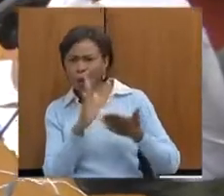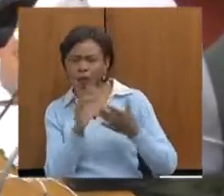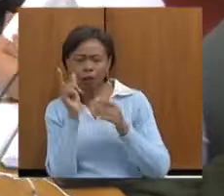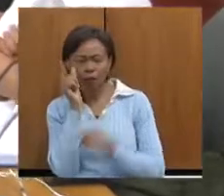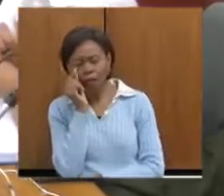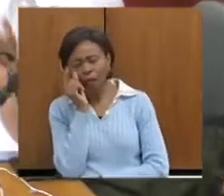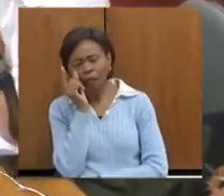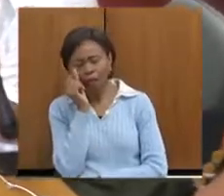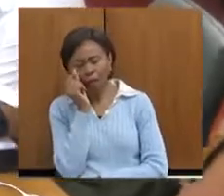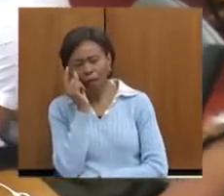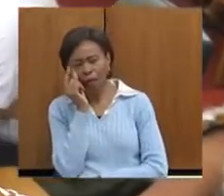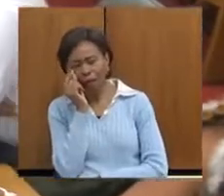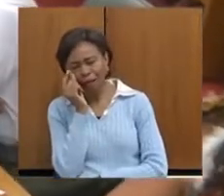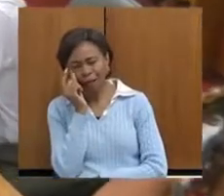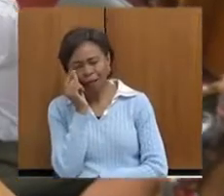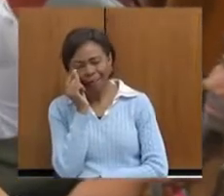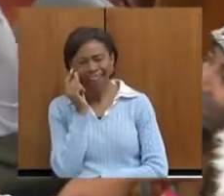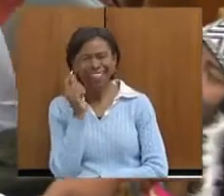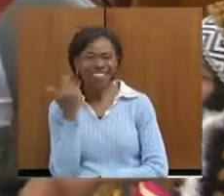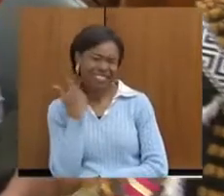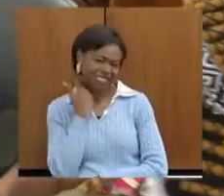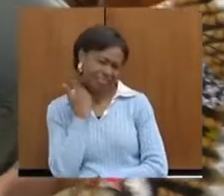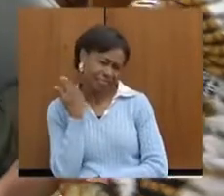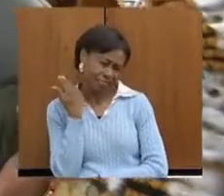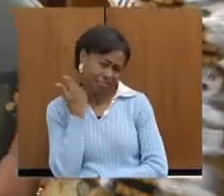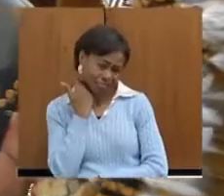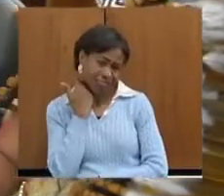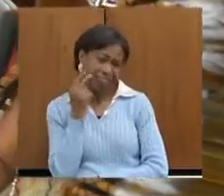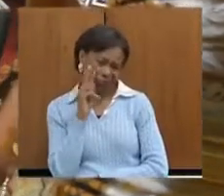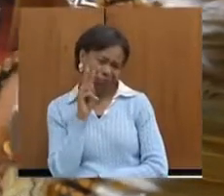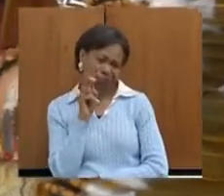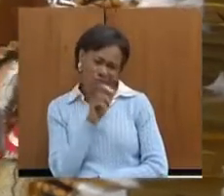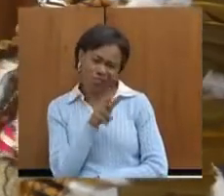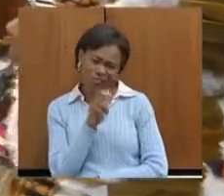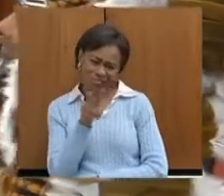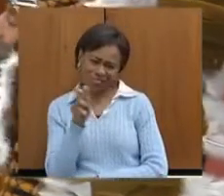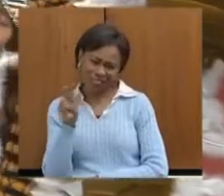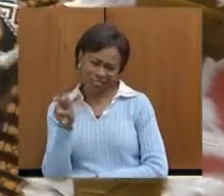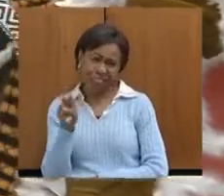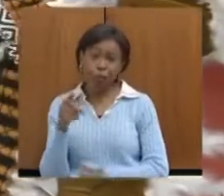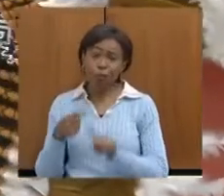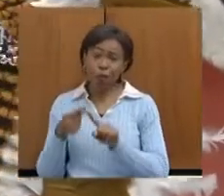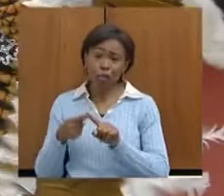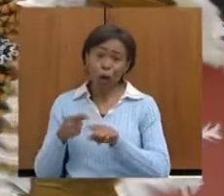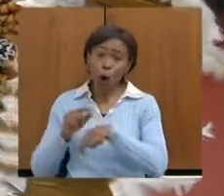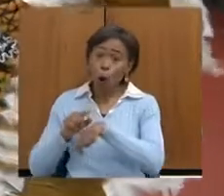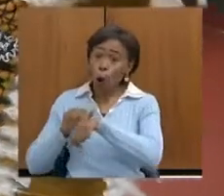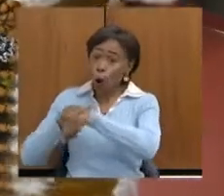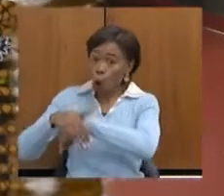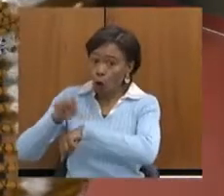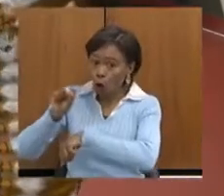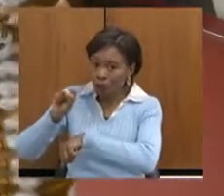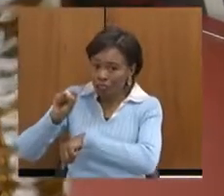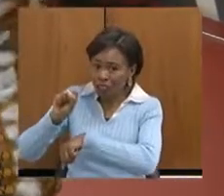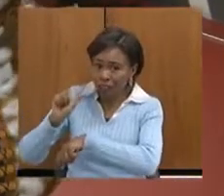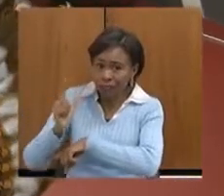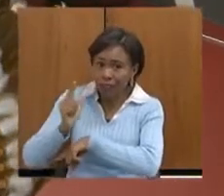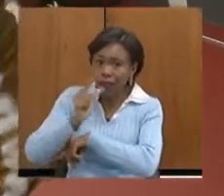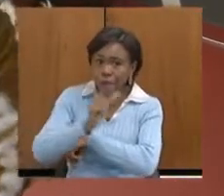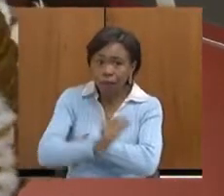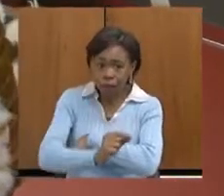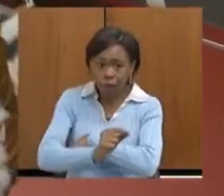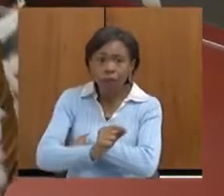um pouquinho cochilando cansados é aqui alguns saíram as 8 horas da noite né meio em